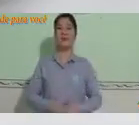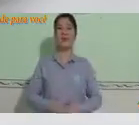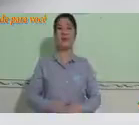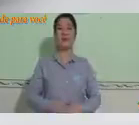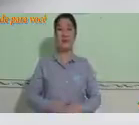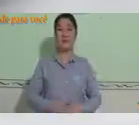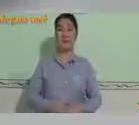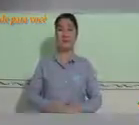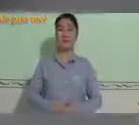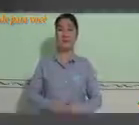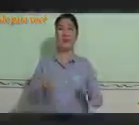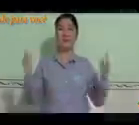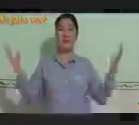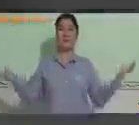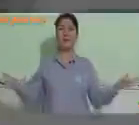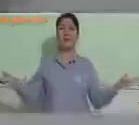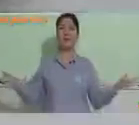Por isso, acento agudo,